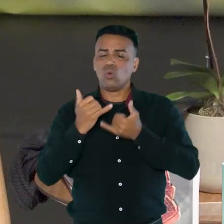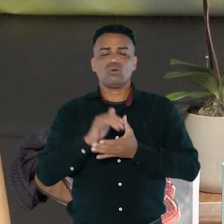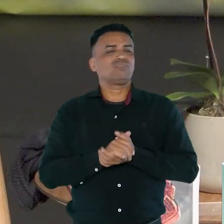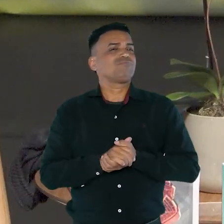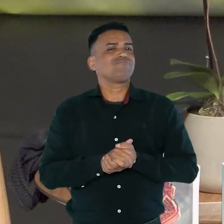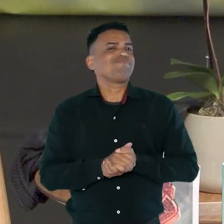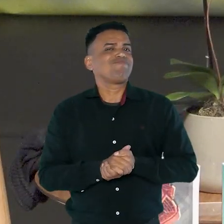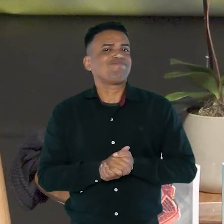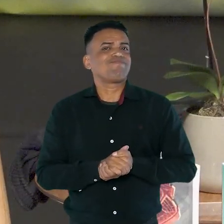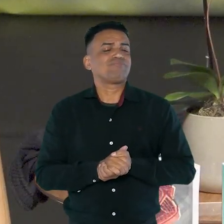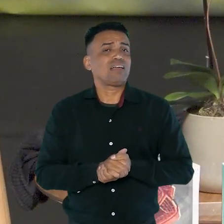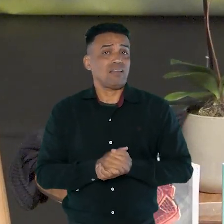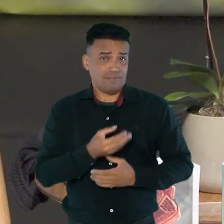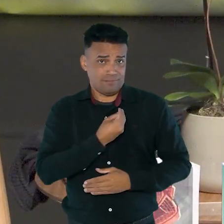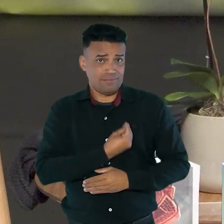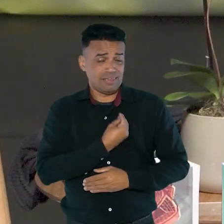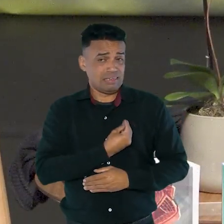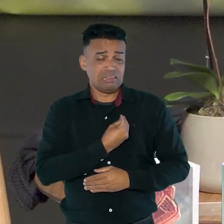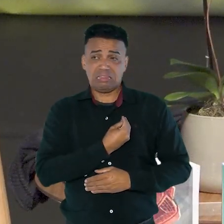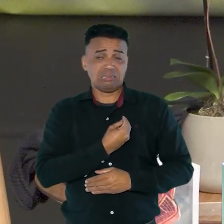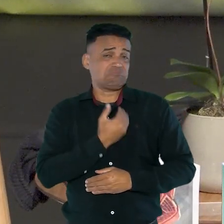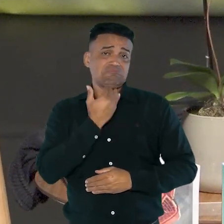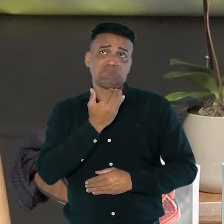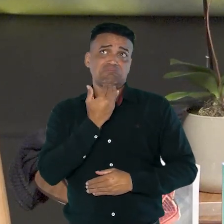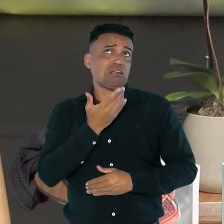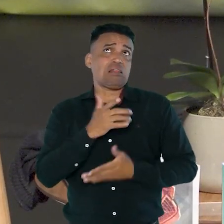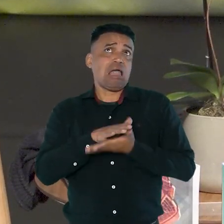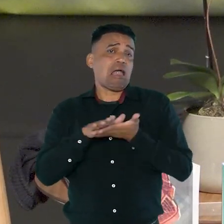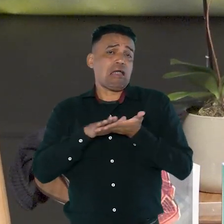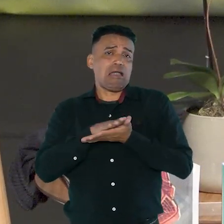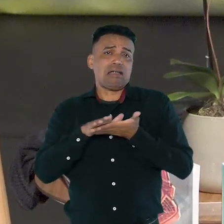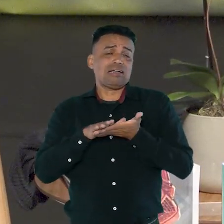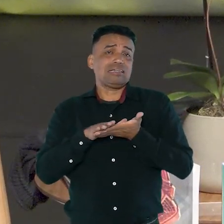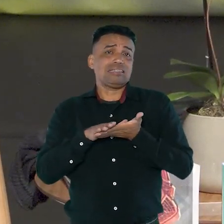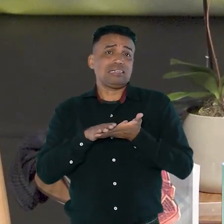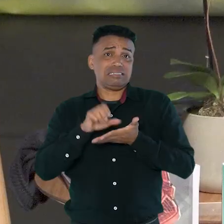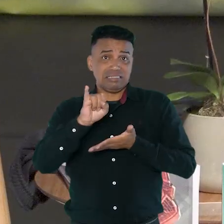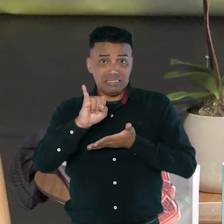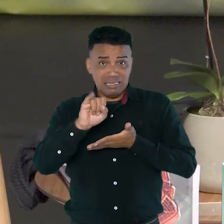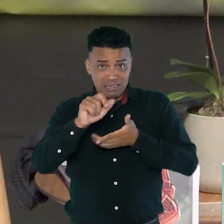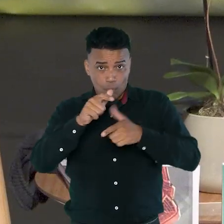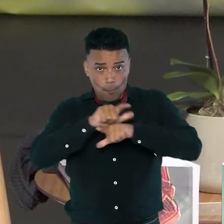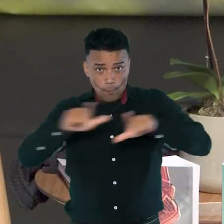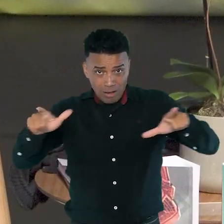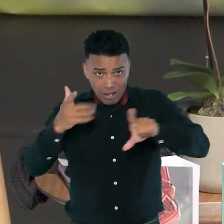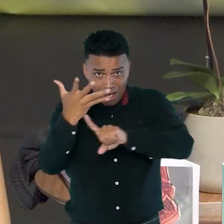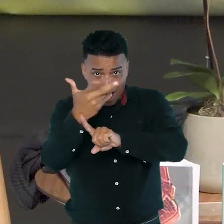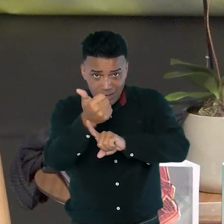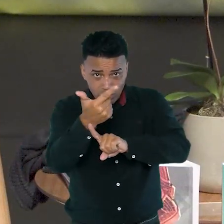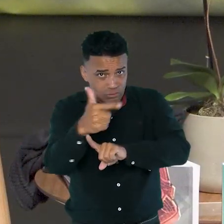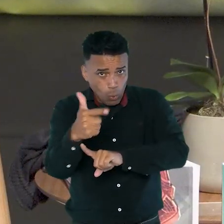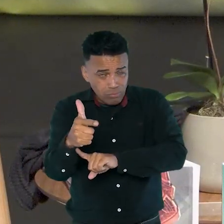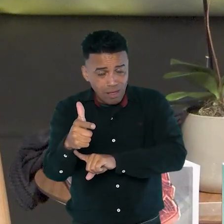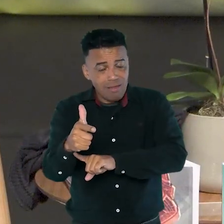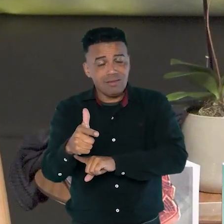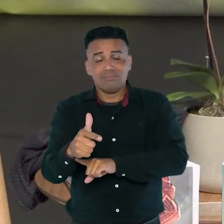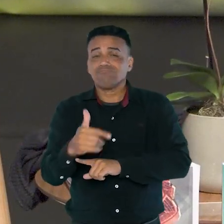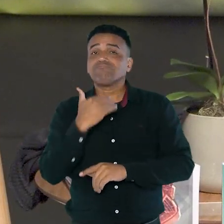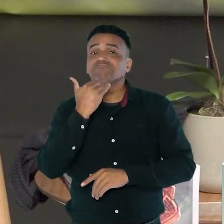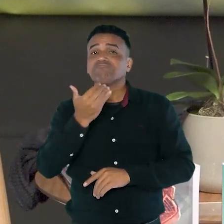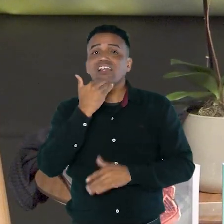nada na vida que me importe se não tiver arte. Não há